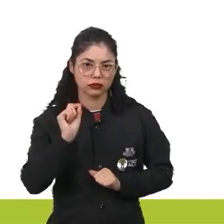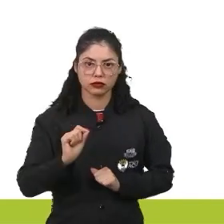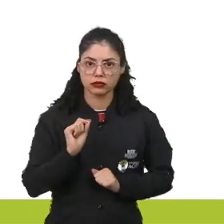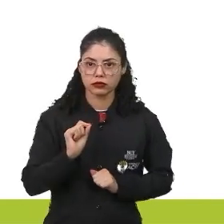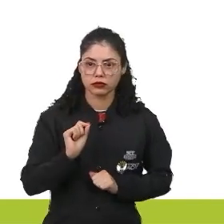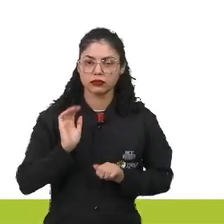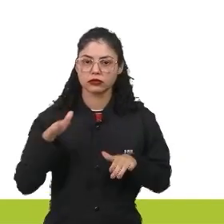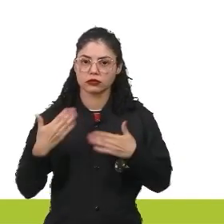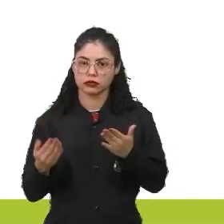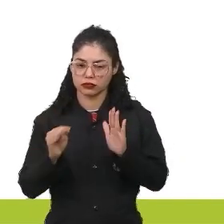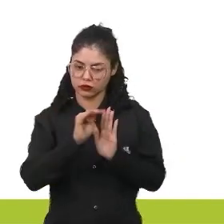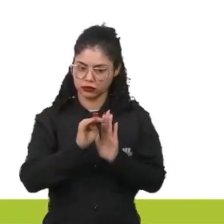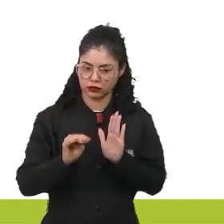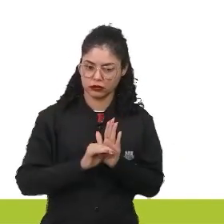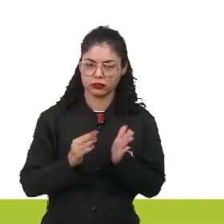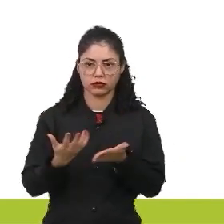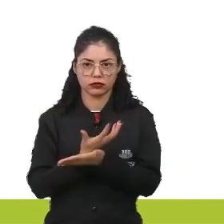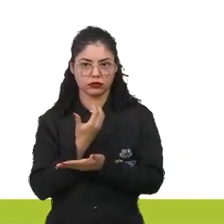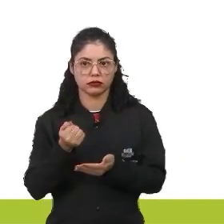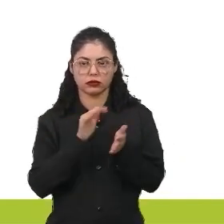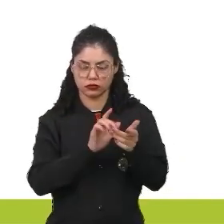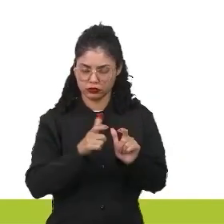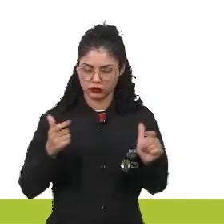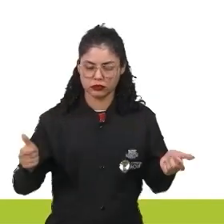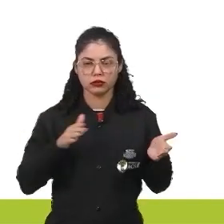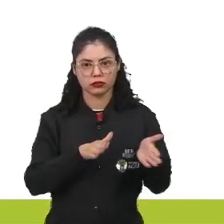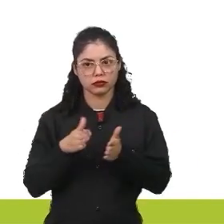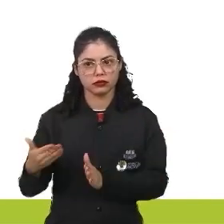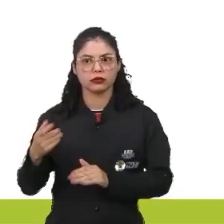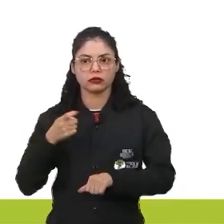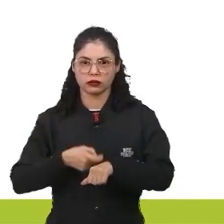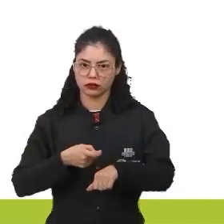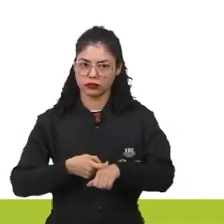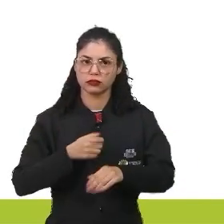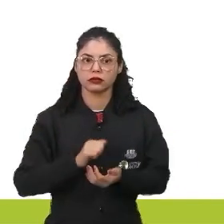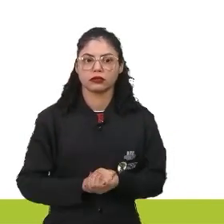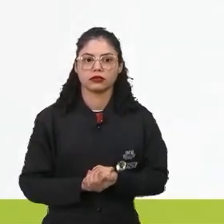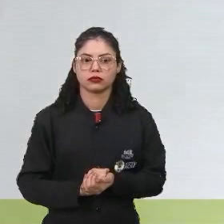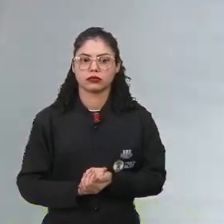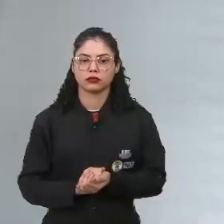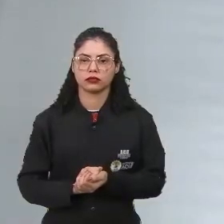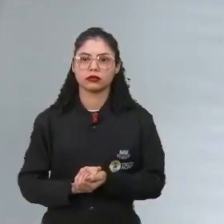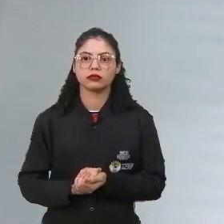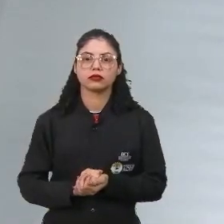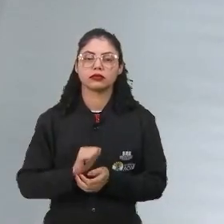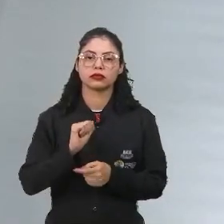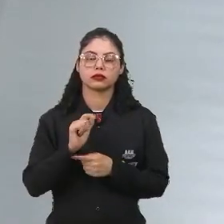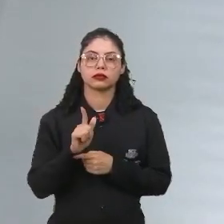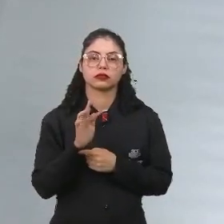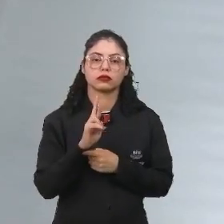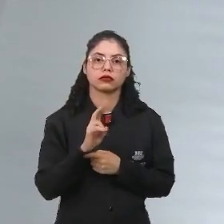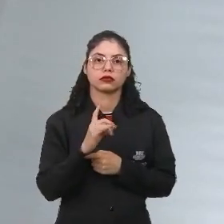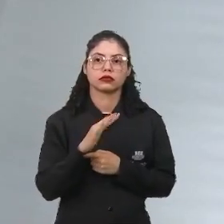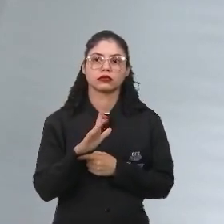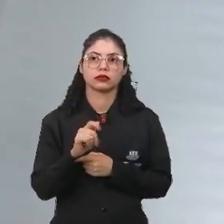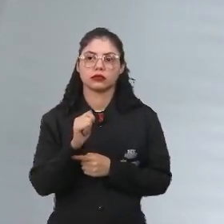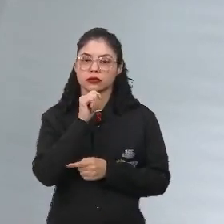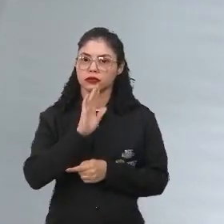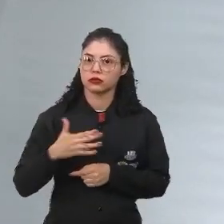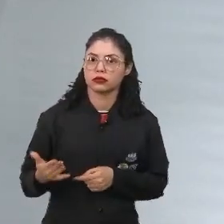quer em qual etapa vai retirar a maior parte dos sólidos. Quando a gente fala aí de coagulação, é